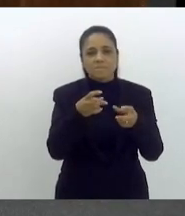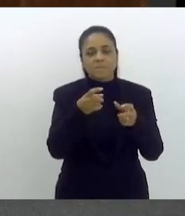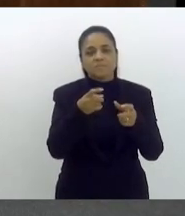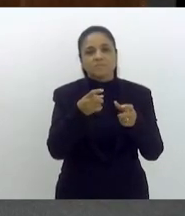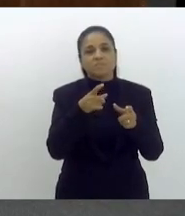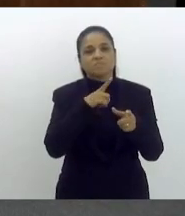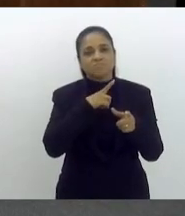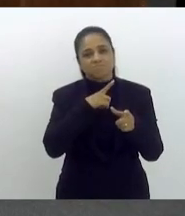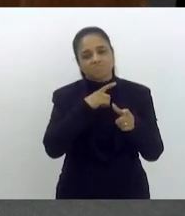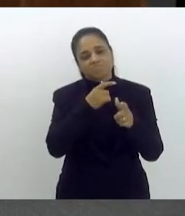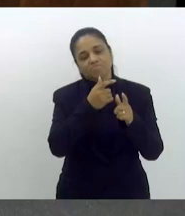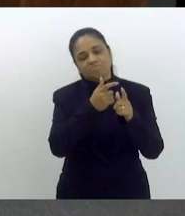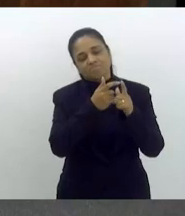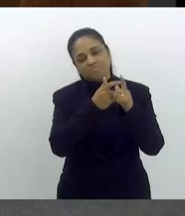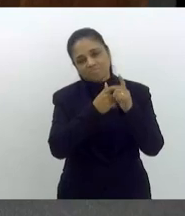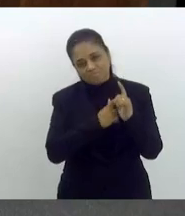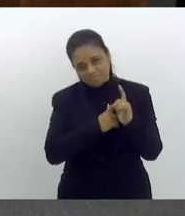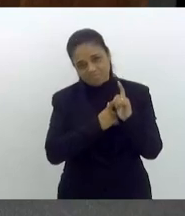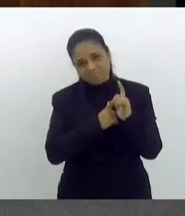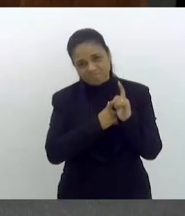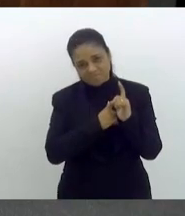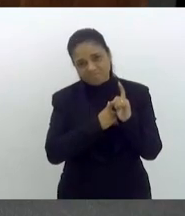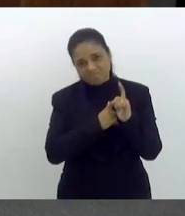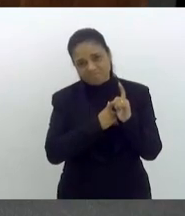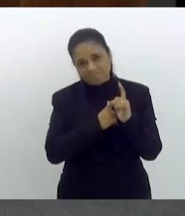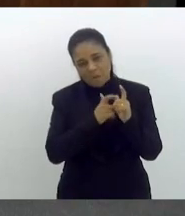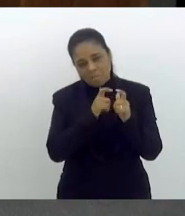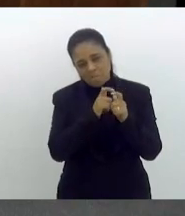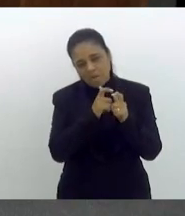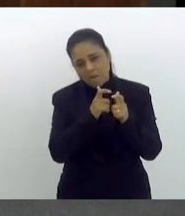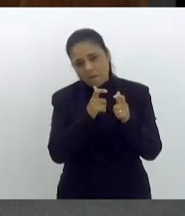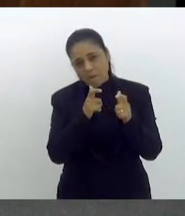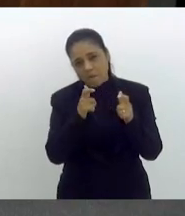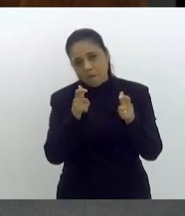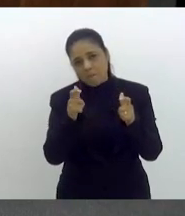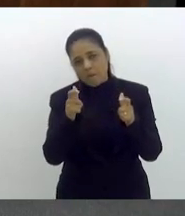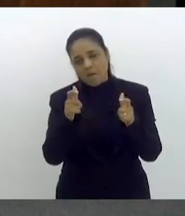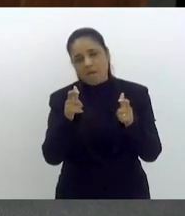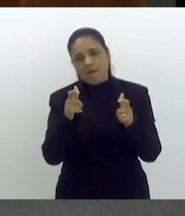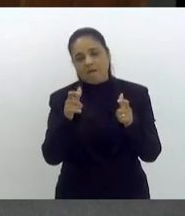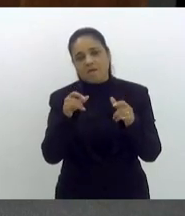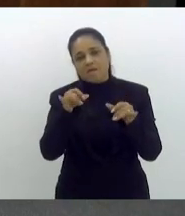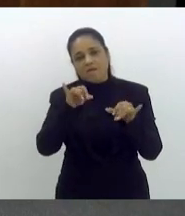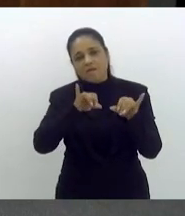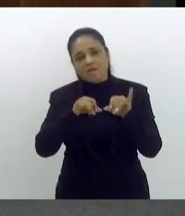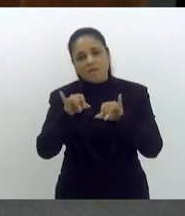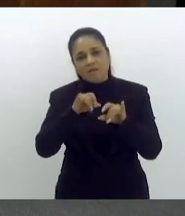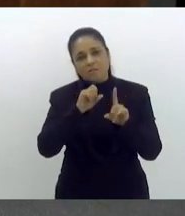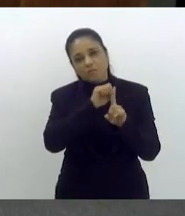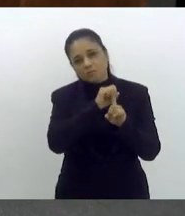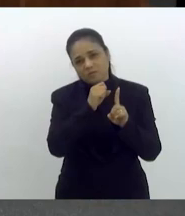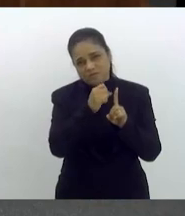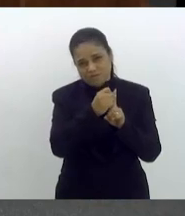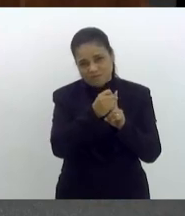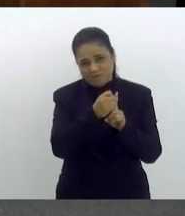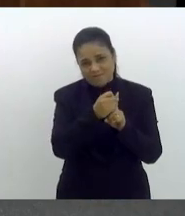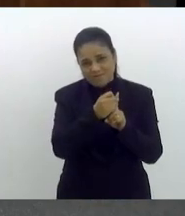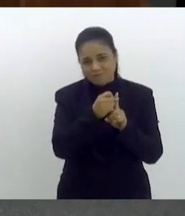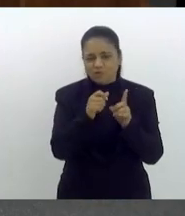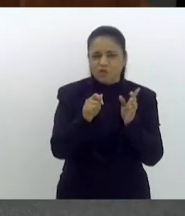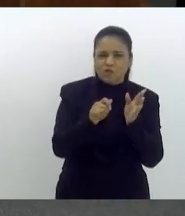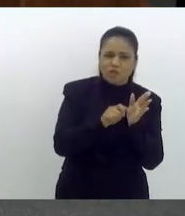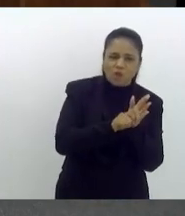dependentes químicos que que temos né em toda a sociedade infelizmente